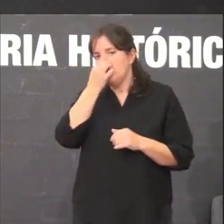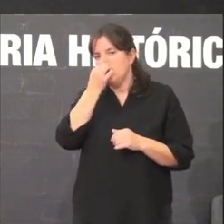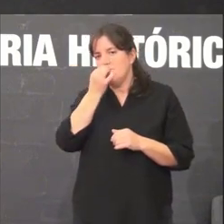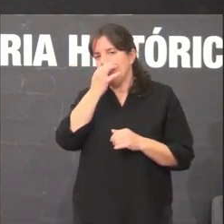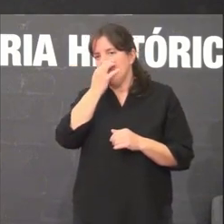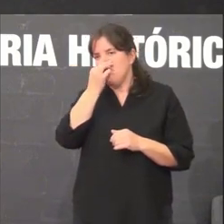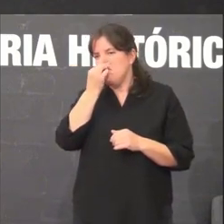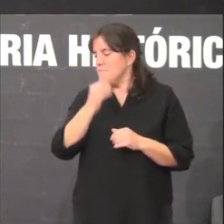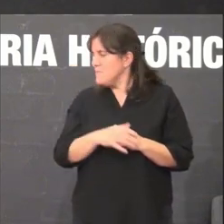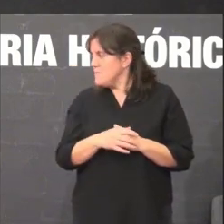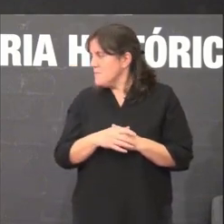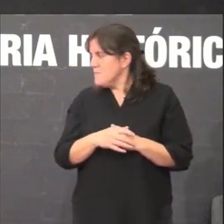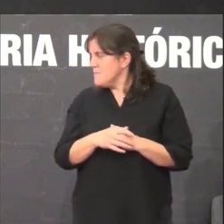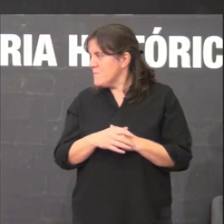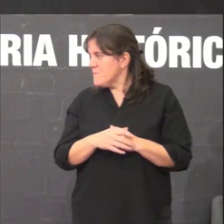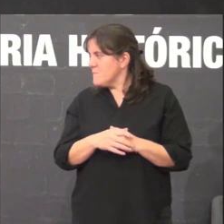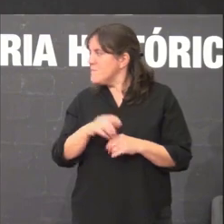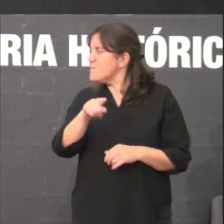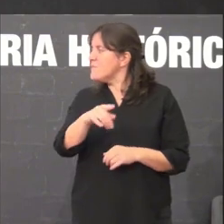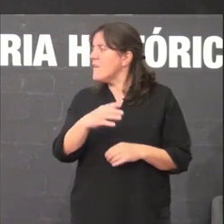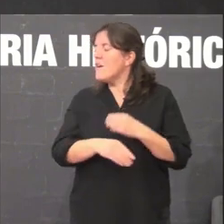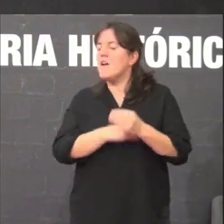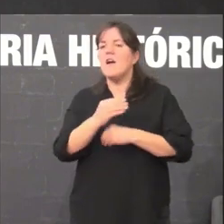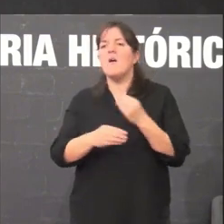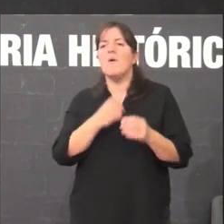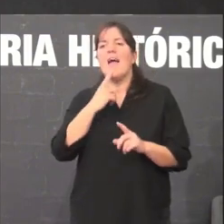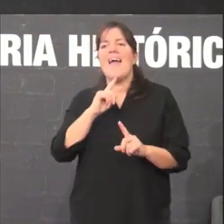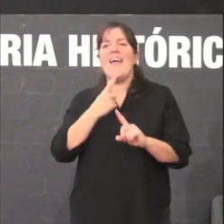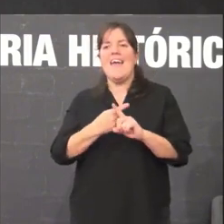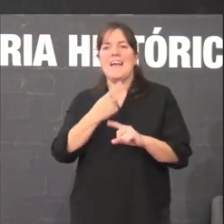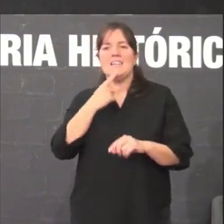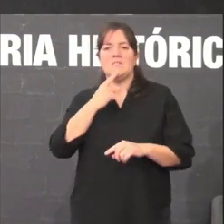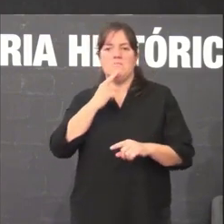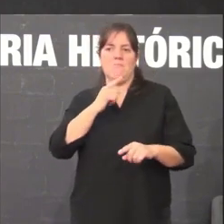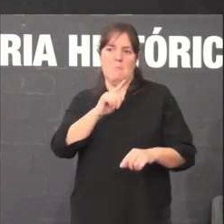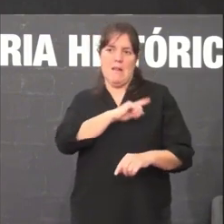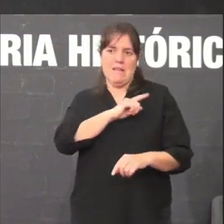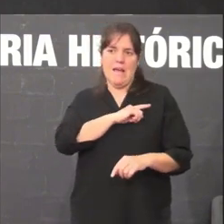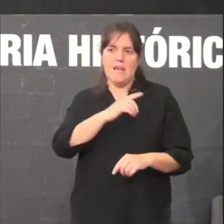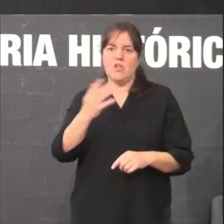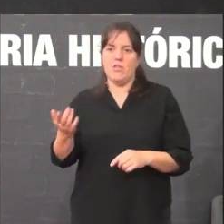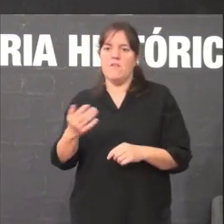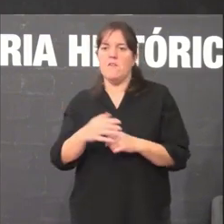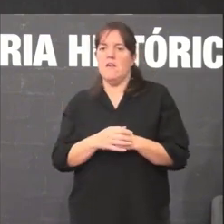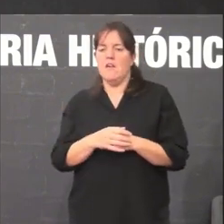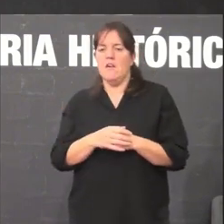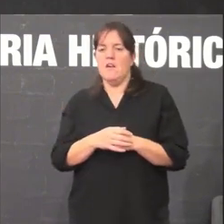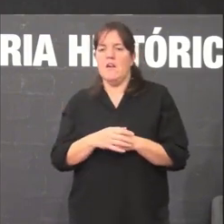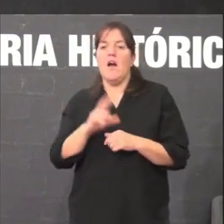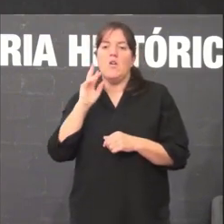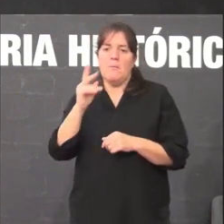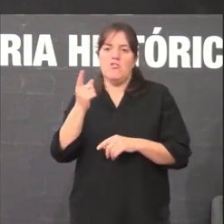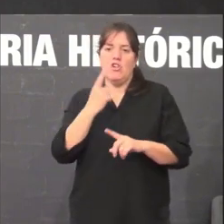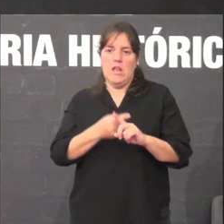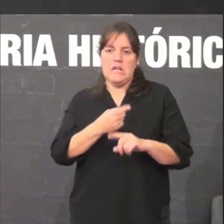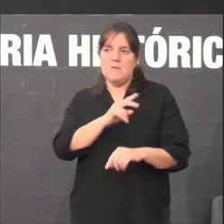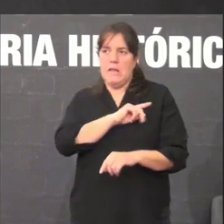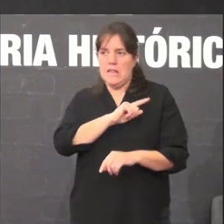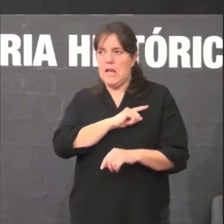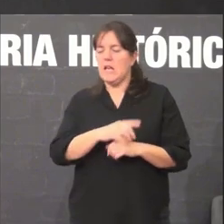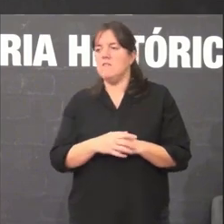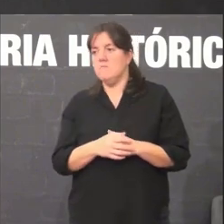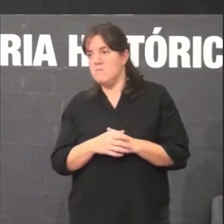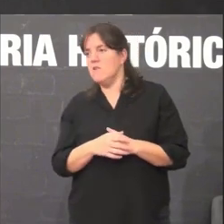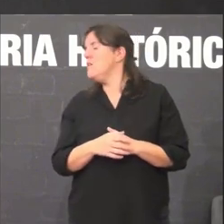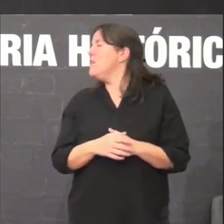tinha uma pensão miserável como ex-militar, pediu uma destas pensões de sangue que estavam inscritas na lei portuguesa.